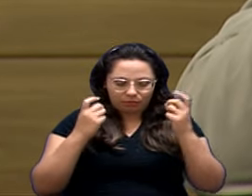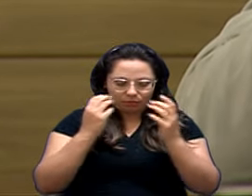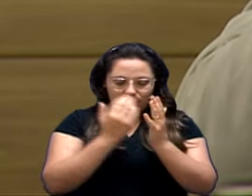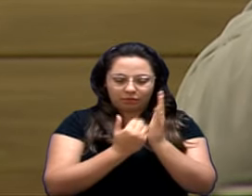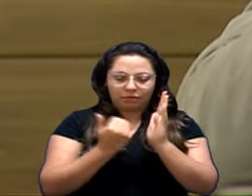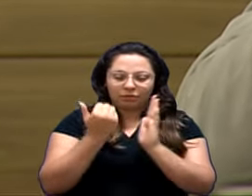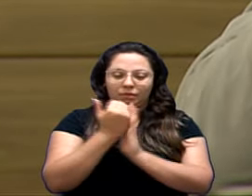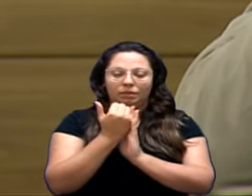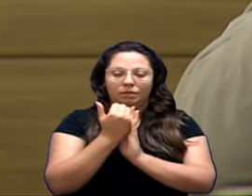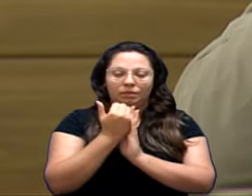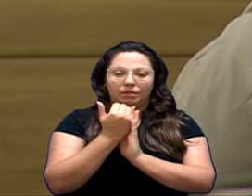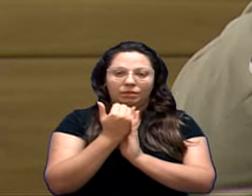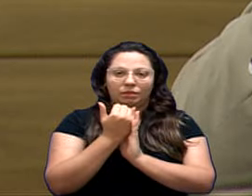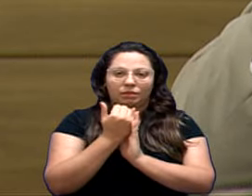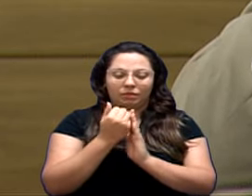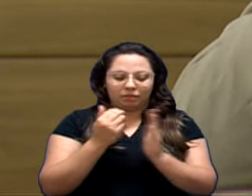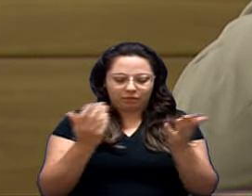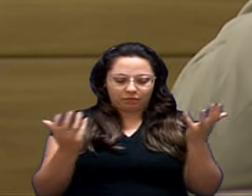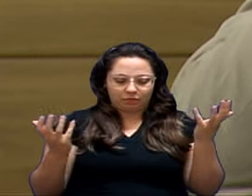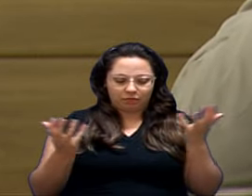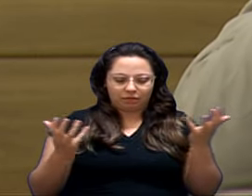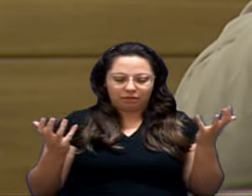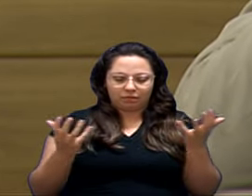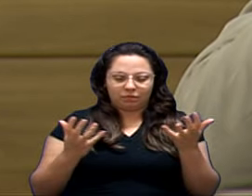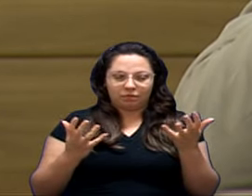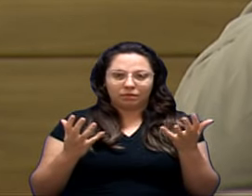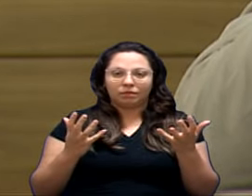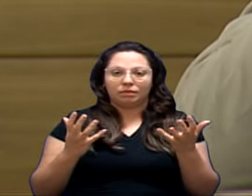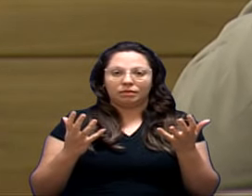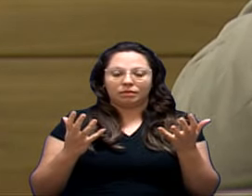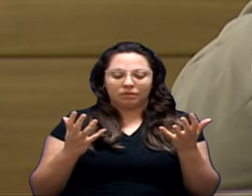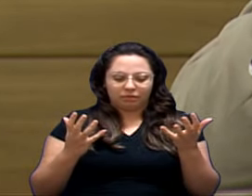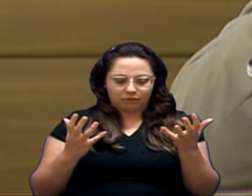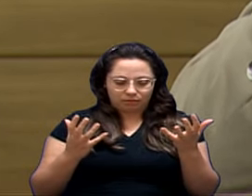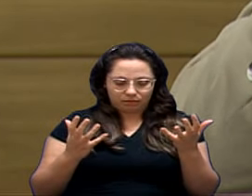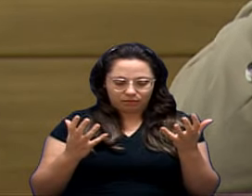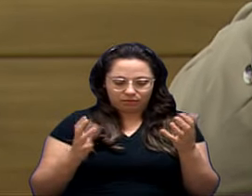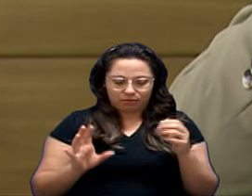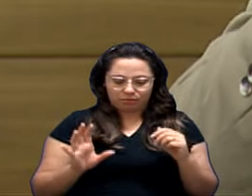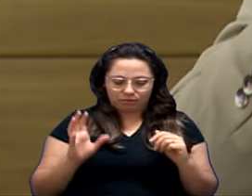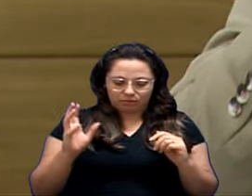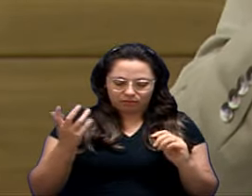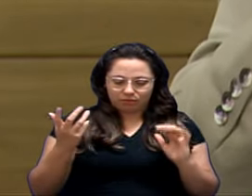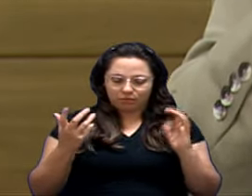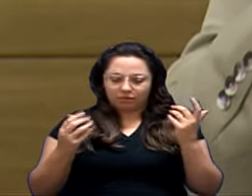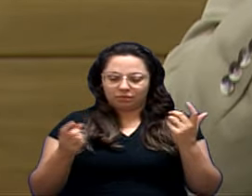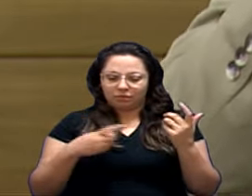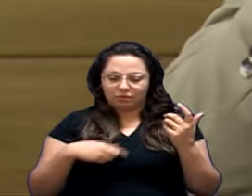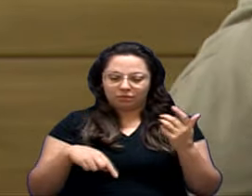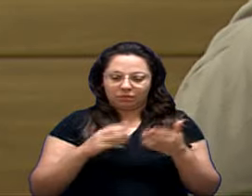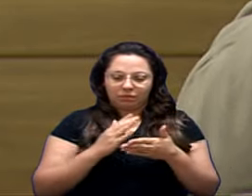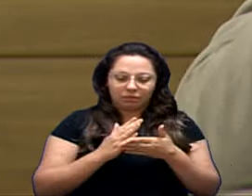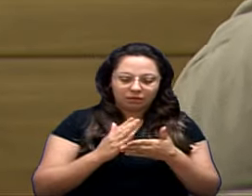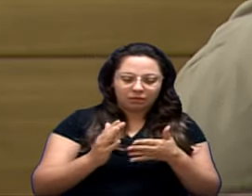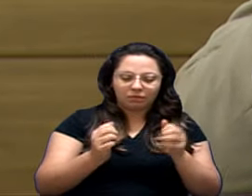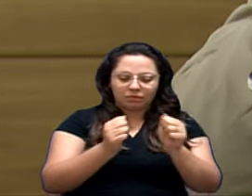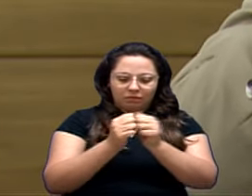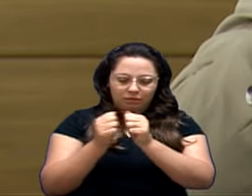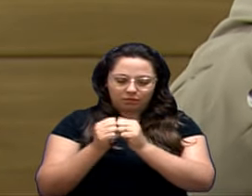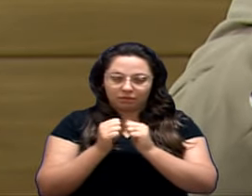eh no momento que começamos vamos a juntar